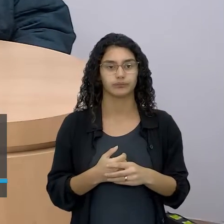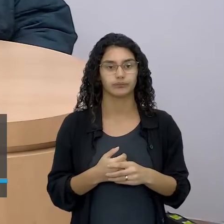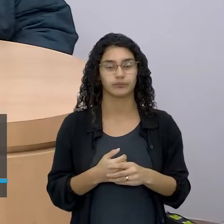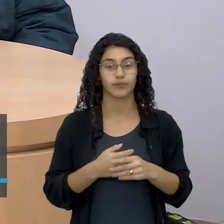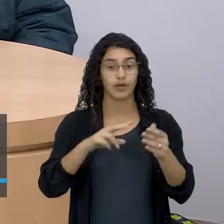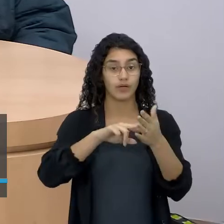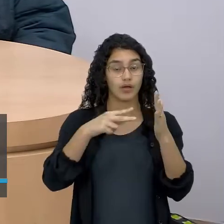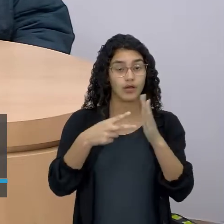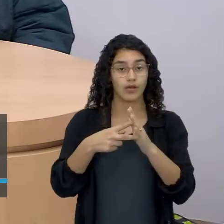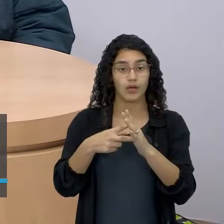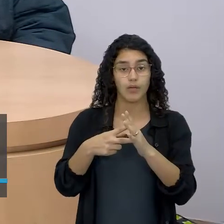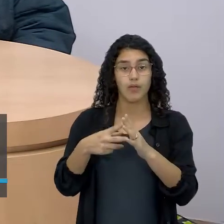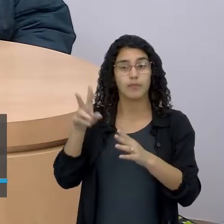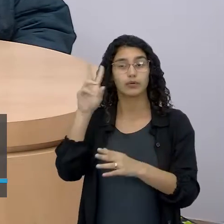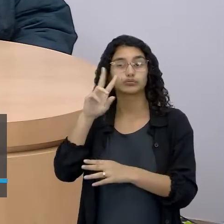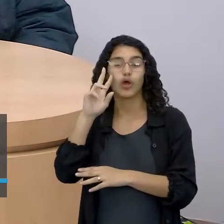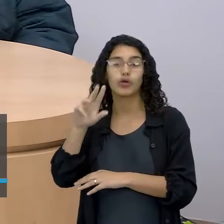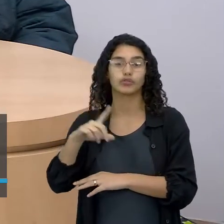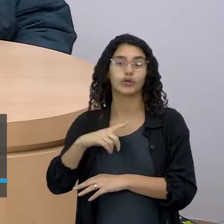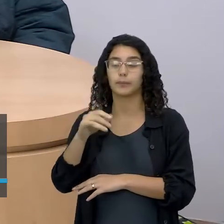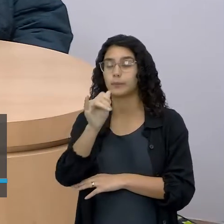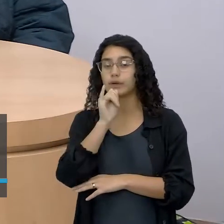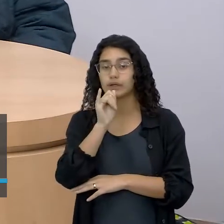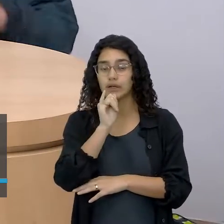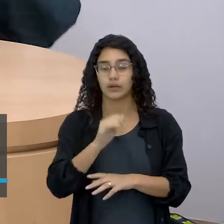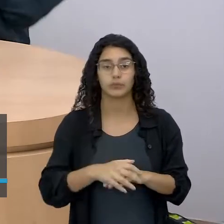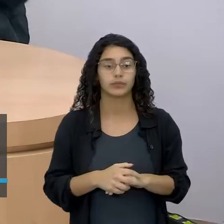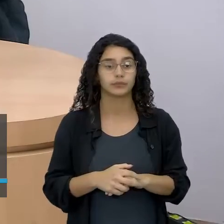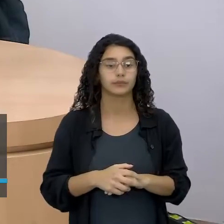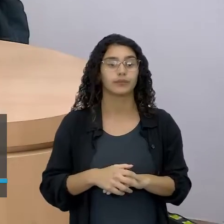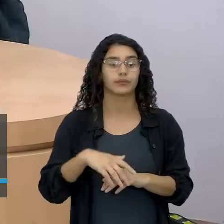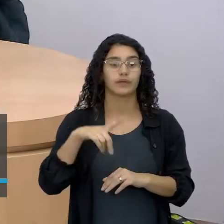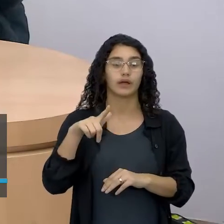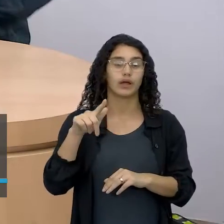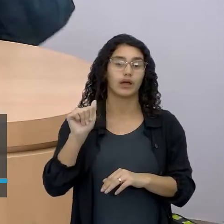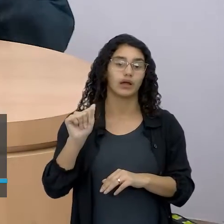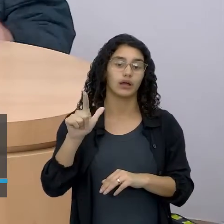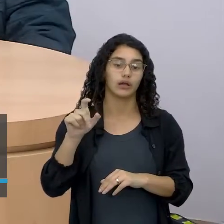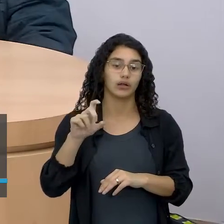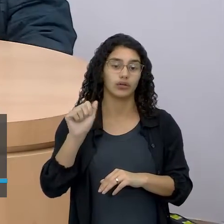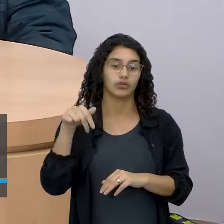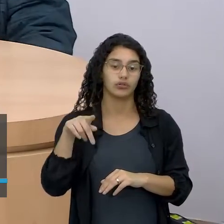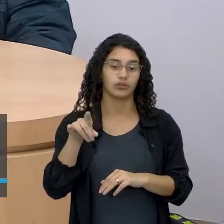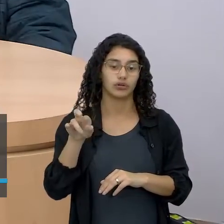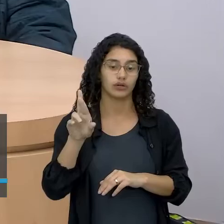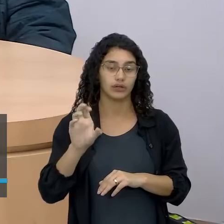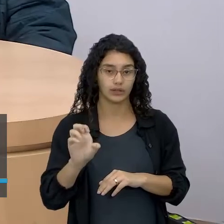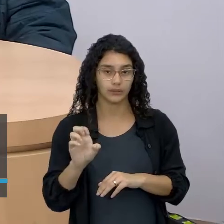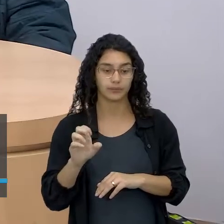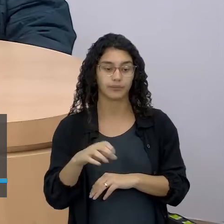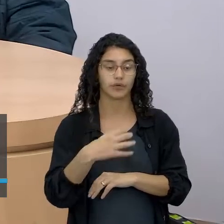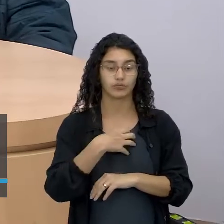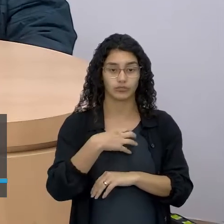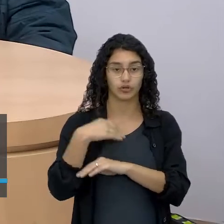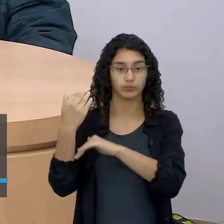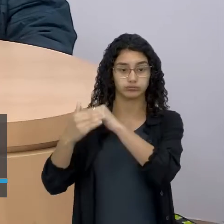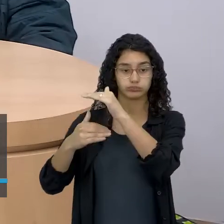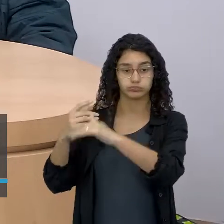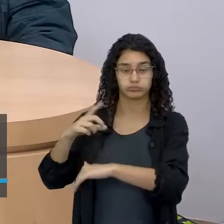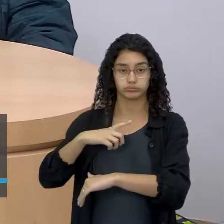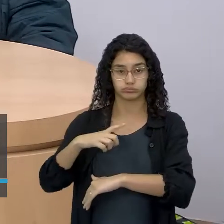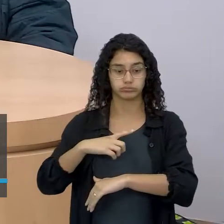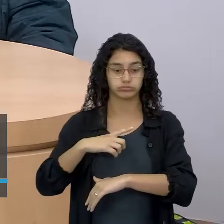definitivos do ponto de vista histórico. Por exemplo, Alexandre o Grande, na sua escalada do